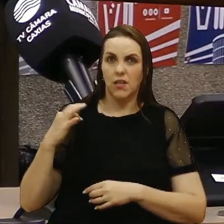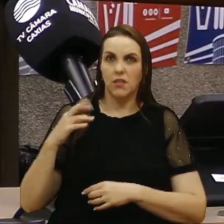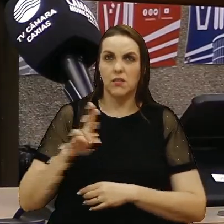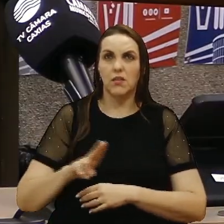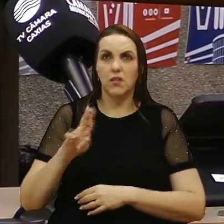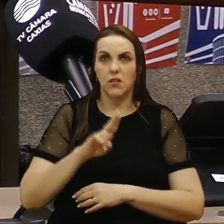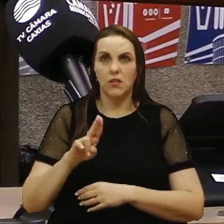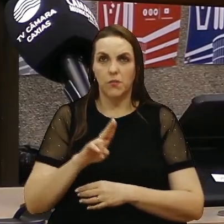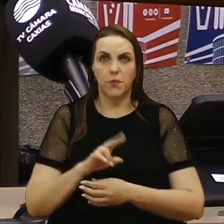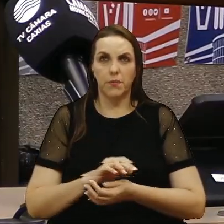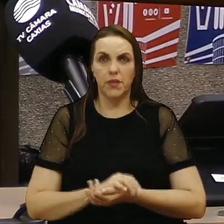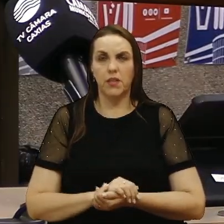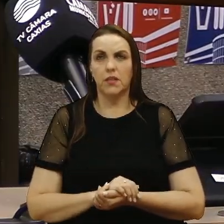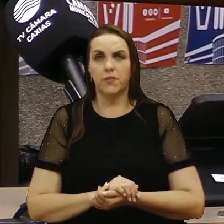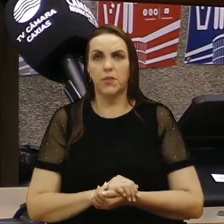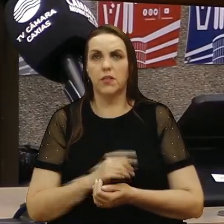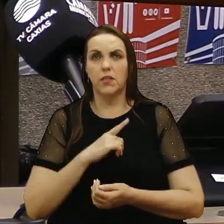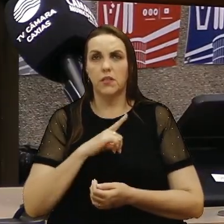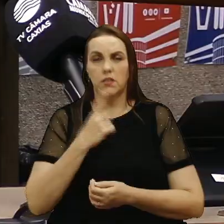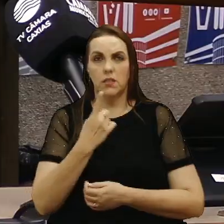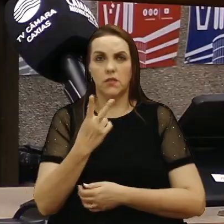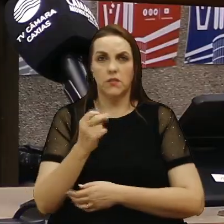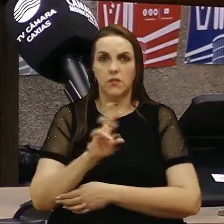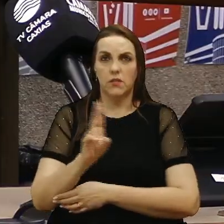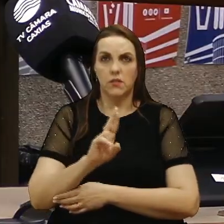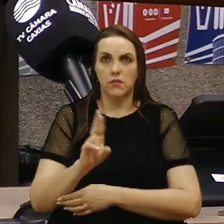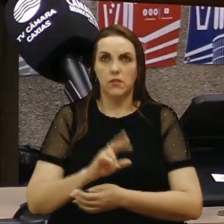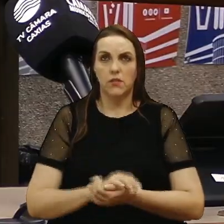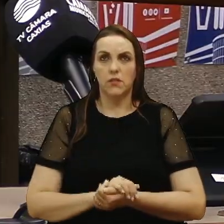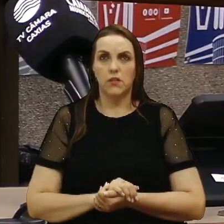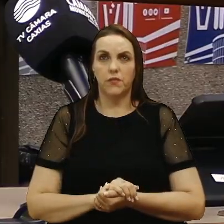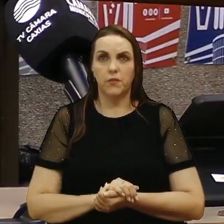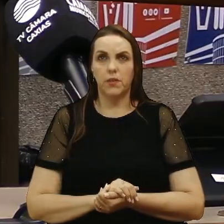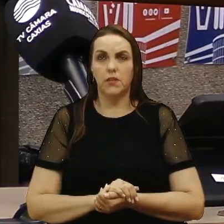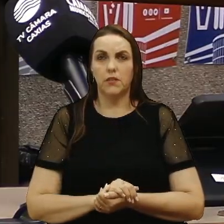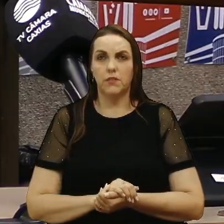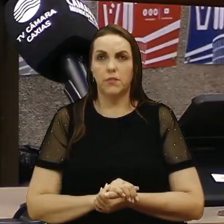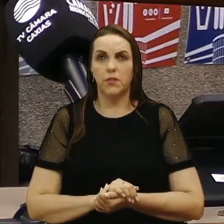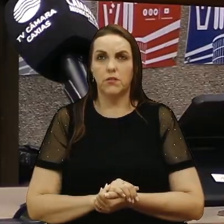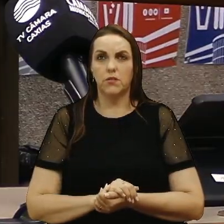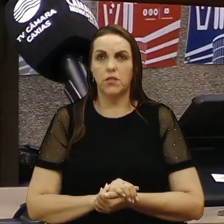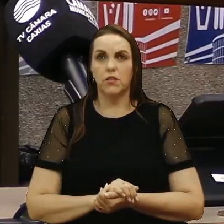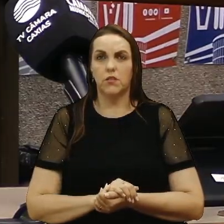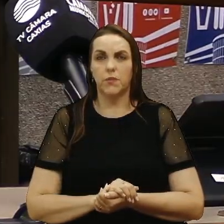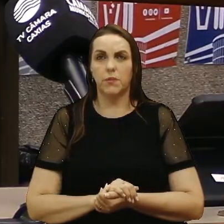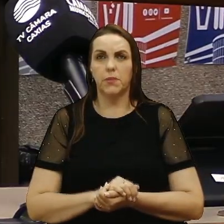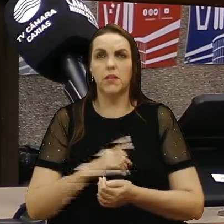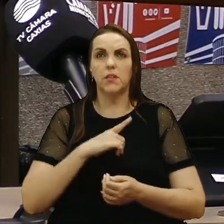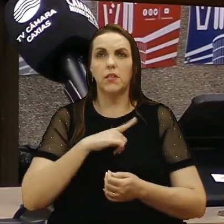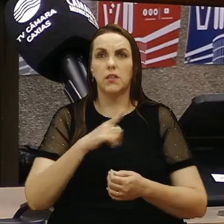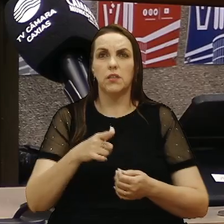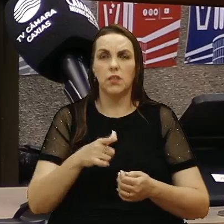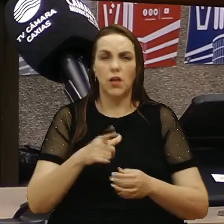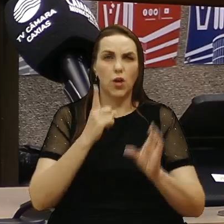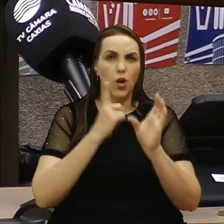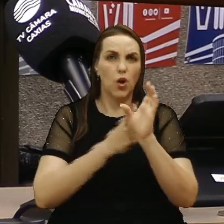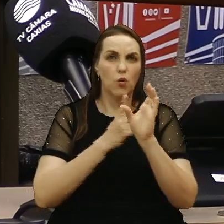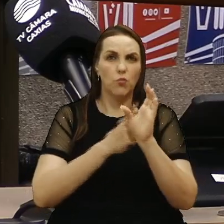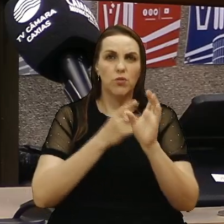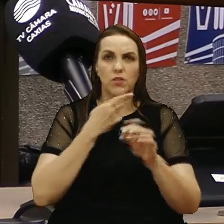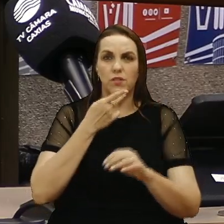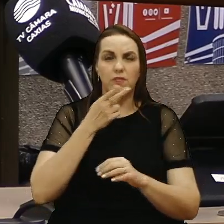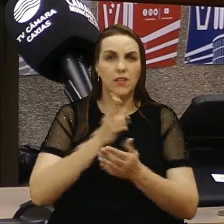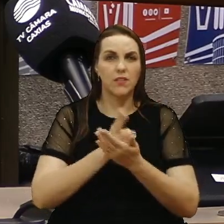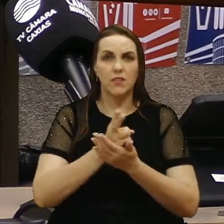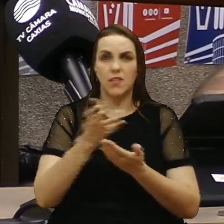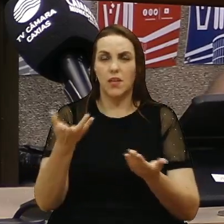quanto é que eu paguei, vereador? R$ 120. Eu gostaria que o senhor falasse o preço da sua camisa. Um comunista, ele é